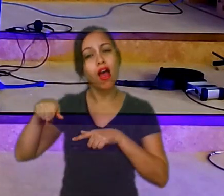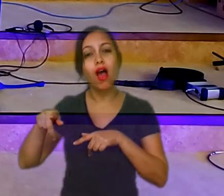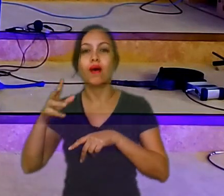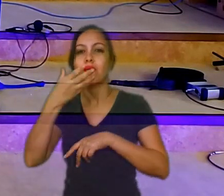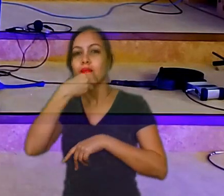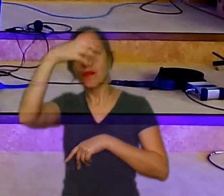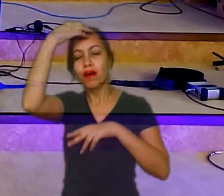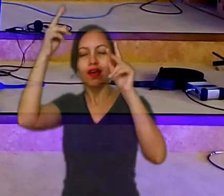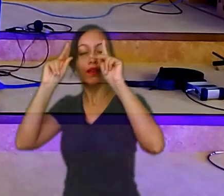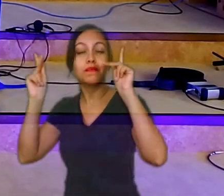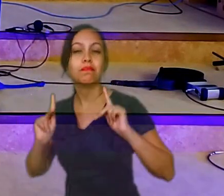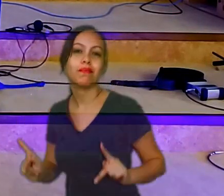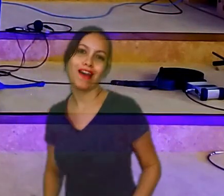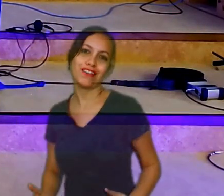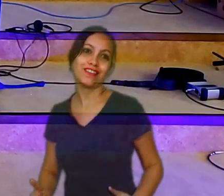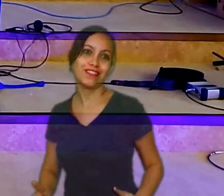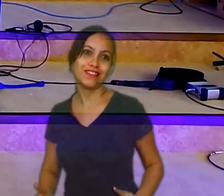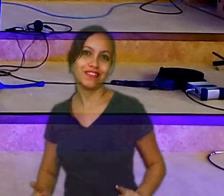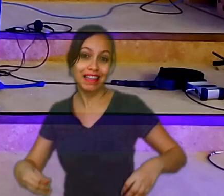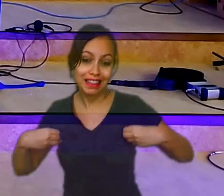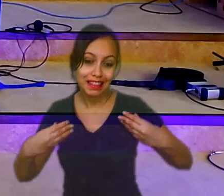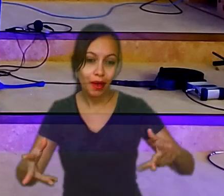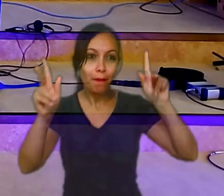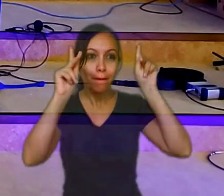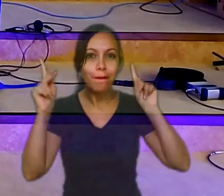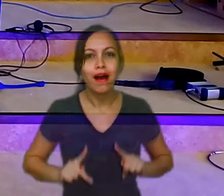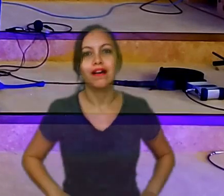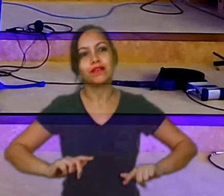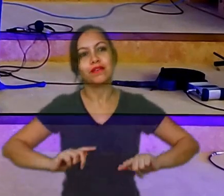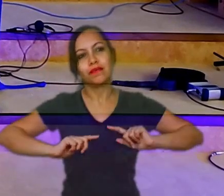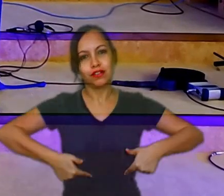um rei onde trouxe paz para Israel.